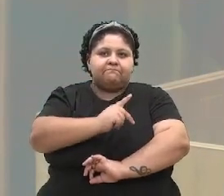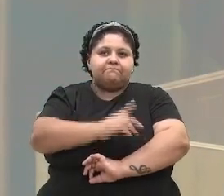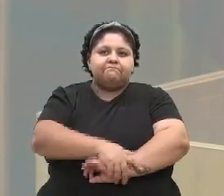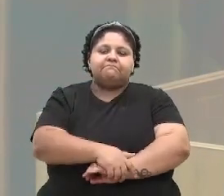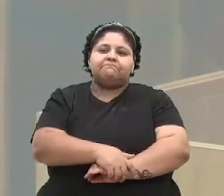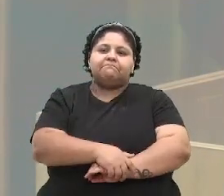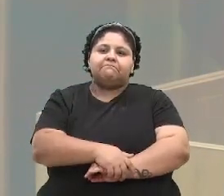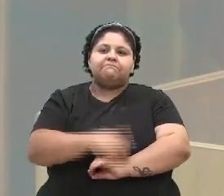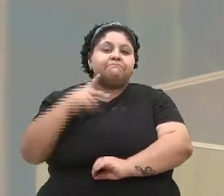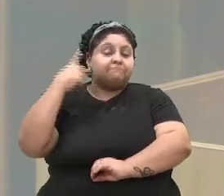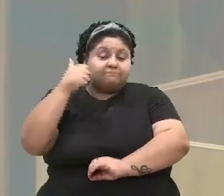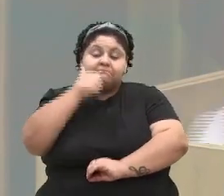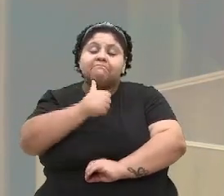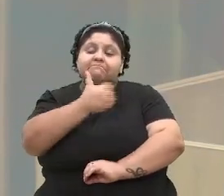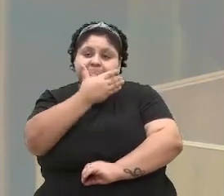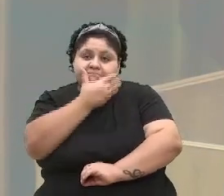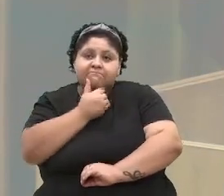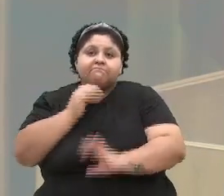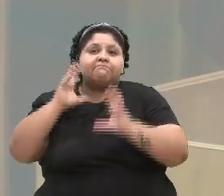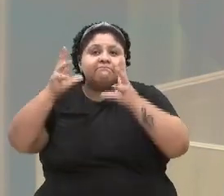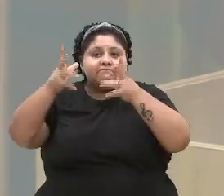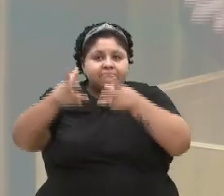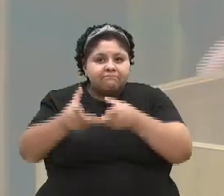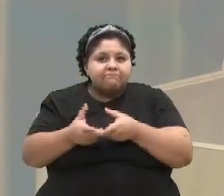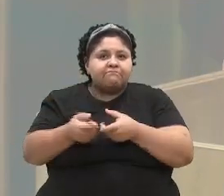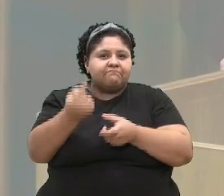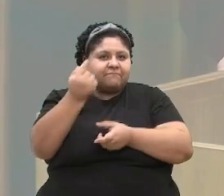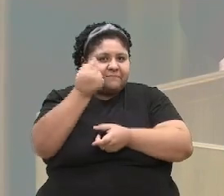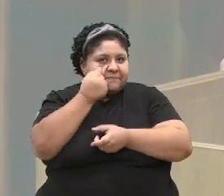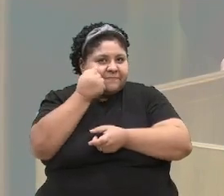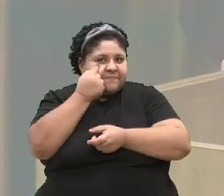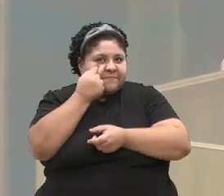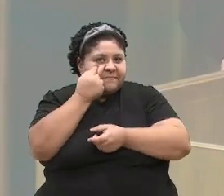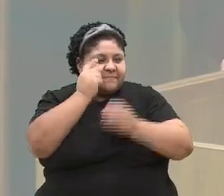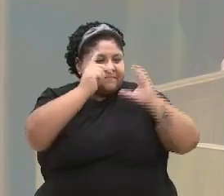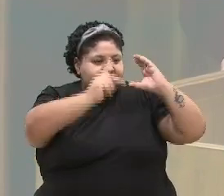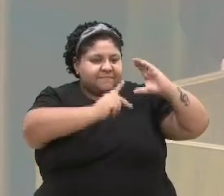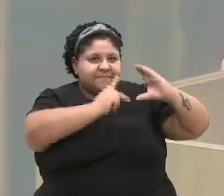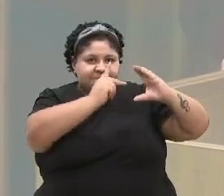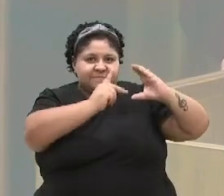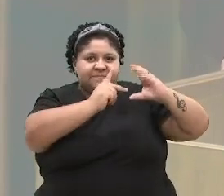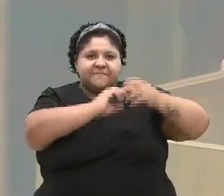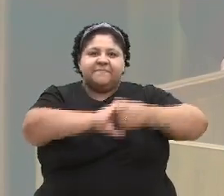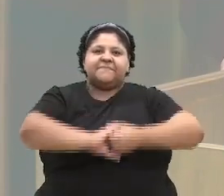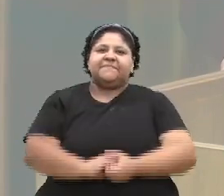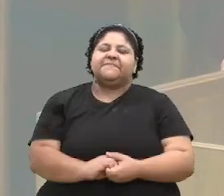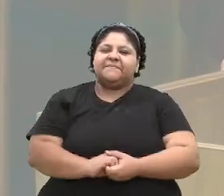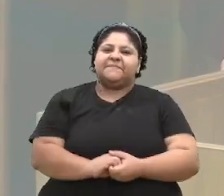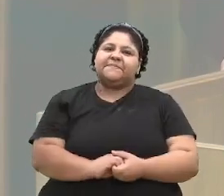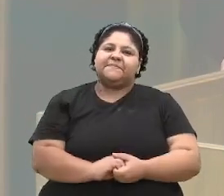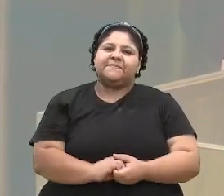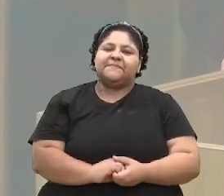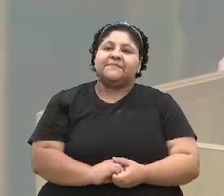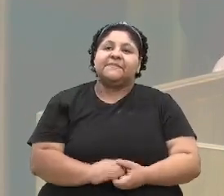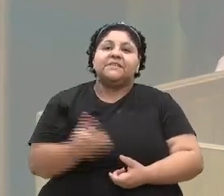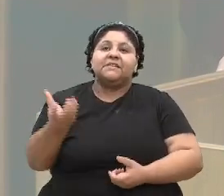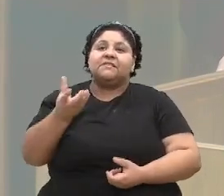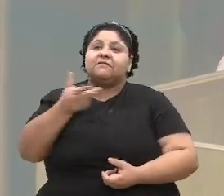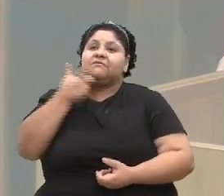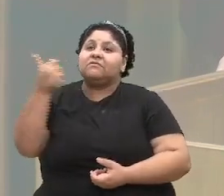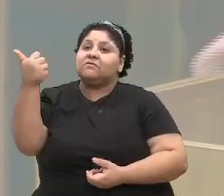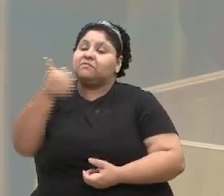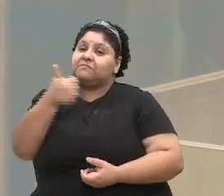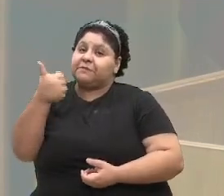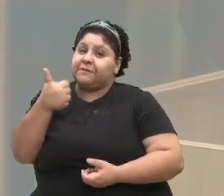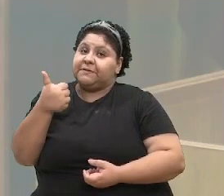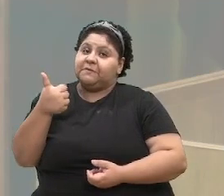e vereadoras e a todos os que nos assistem pela TV Câmara. Quero dizer, em primeiro